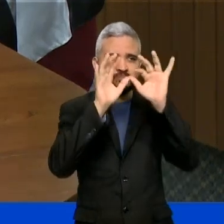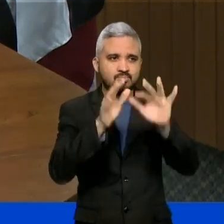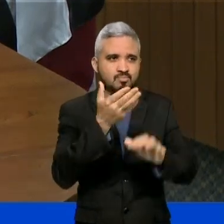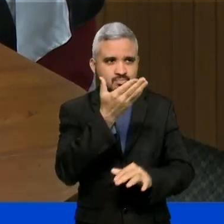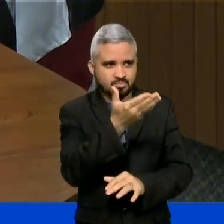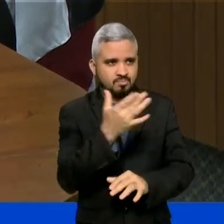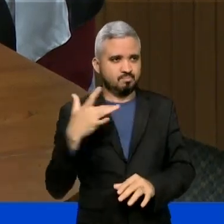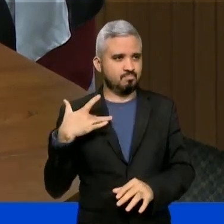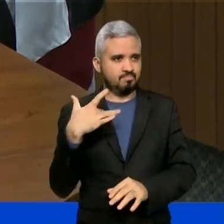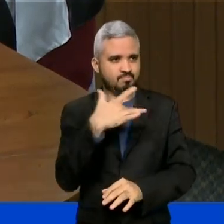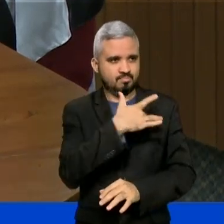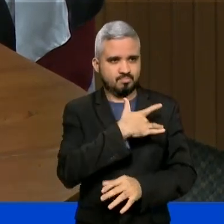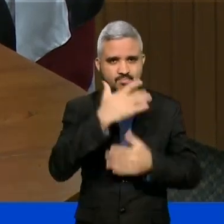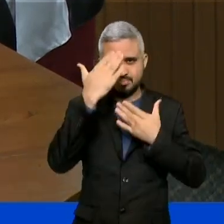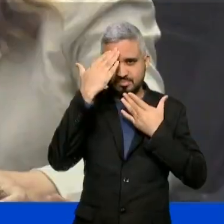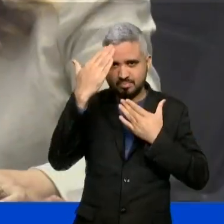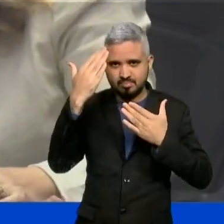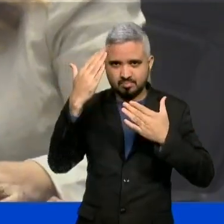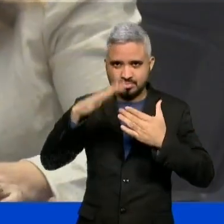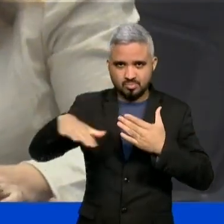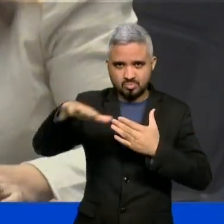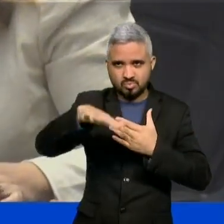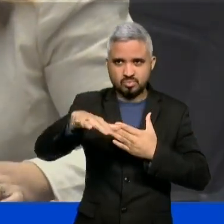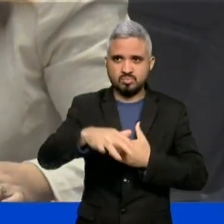saúde. Muito obrigado a todos.